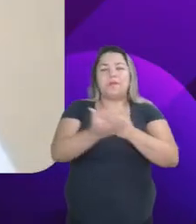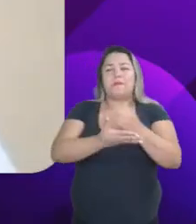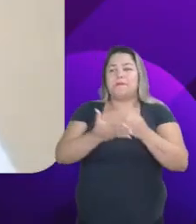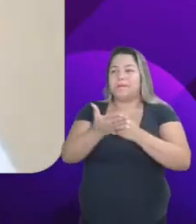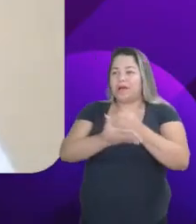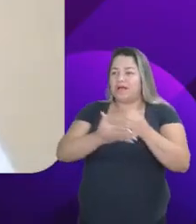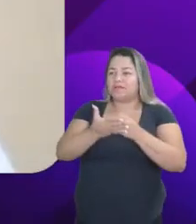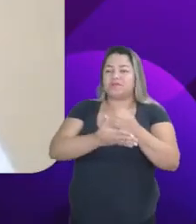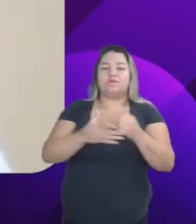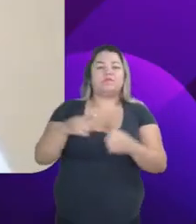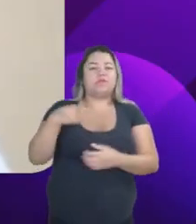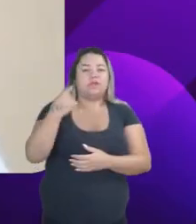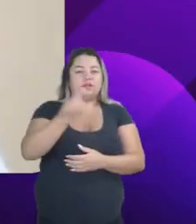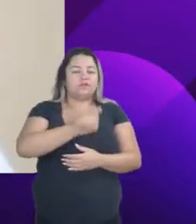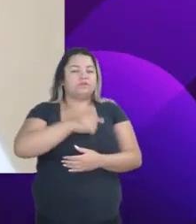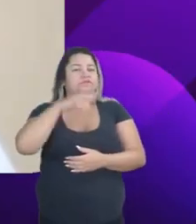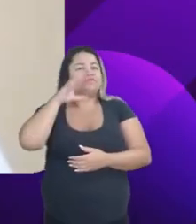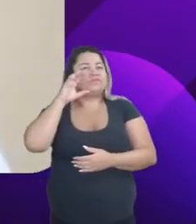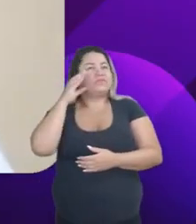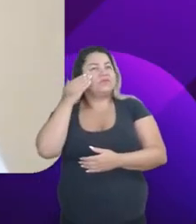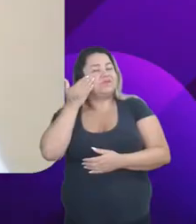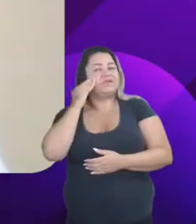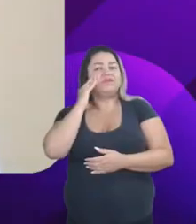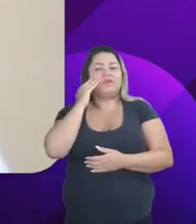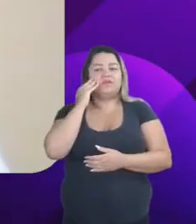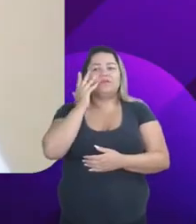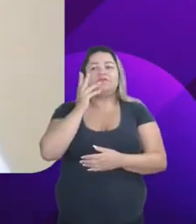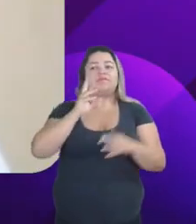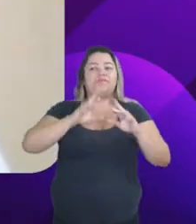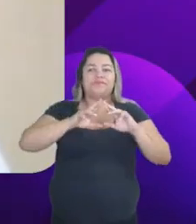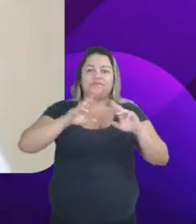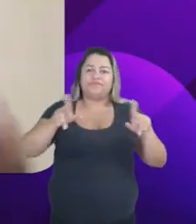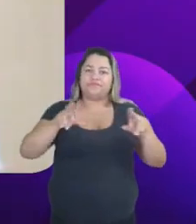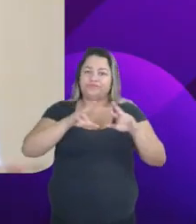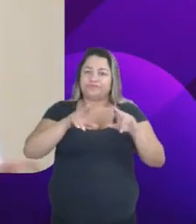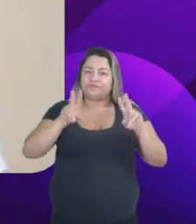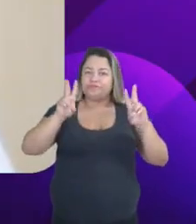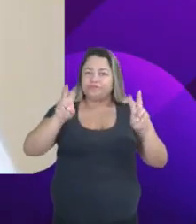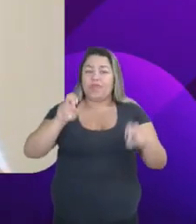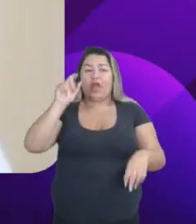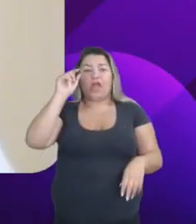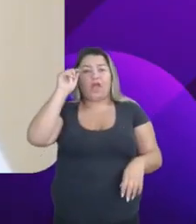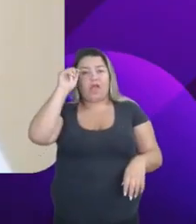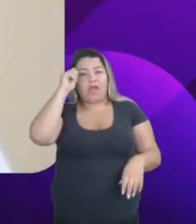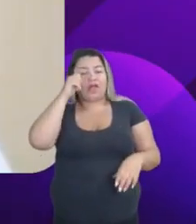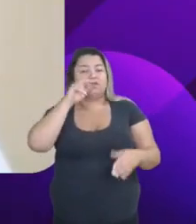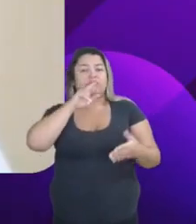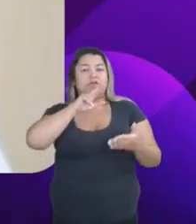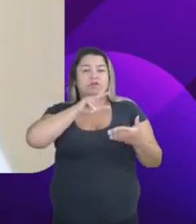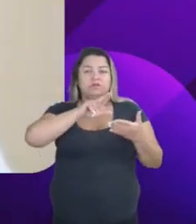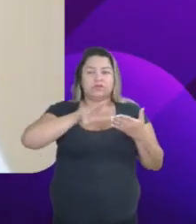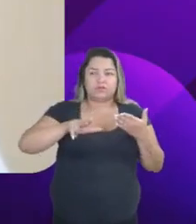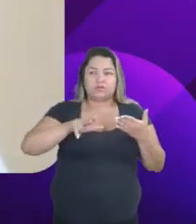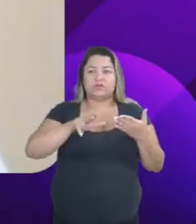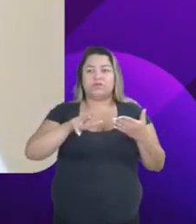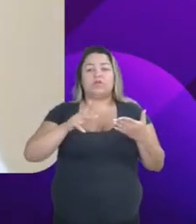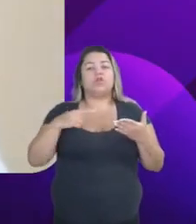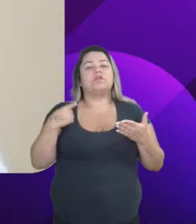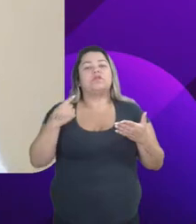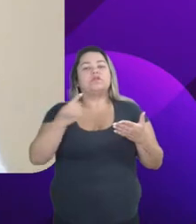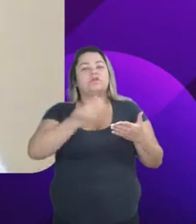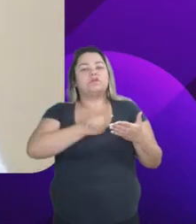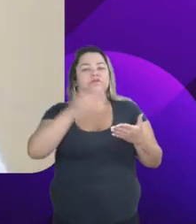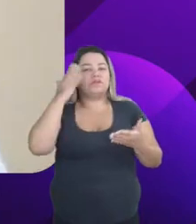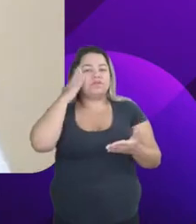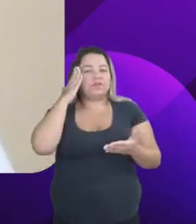básico, para que a gente se escute e se entenda. Vamos dar uma diferenciada sobre raça e gênero. Nós